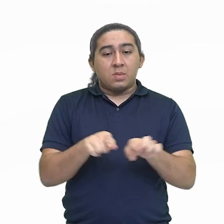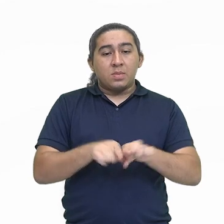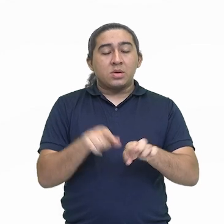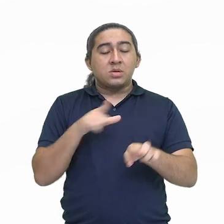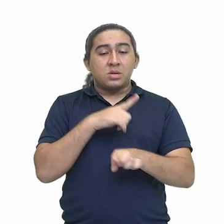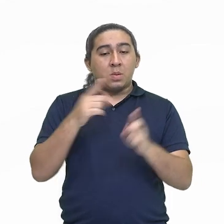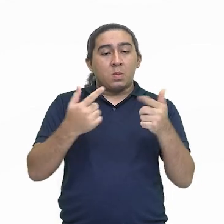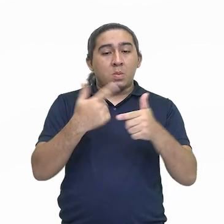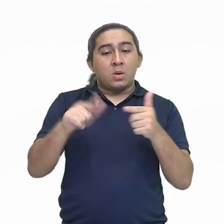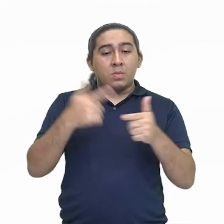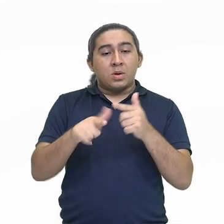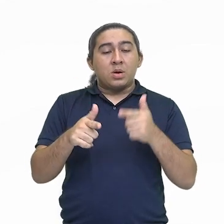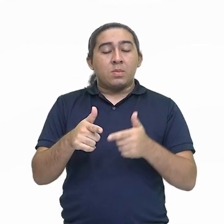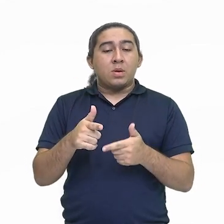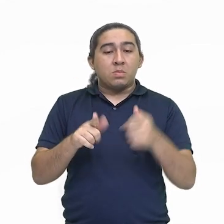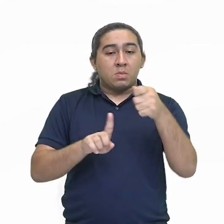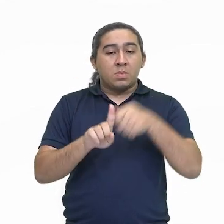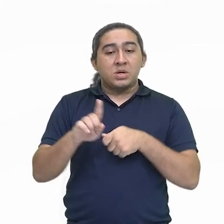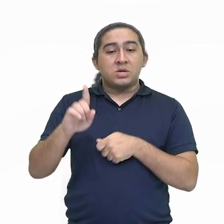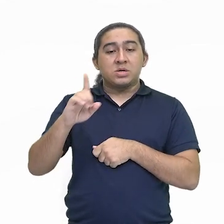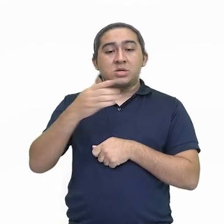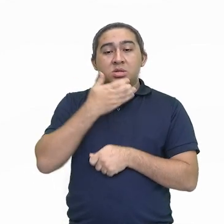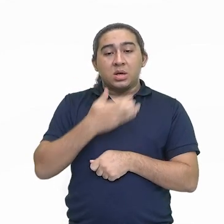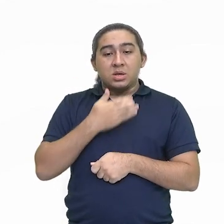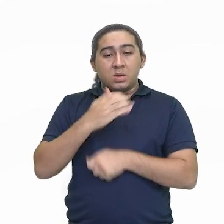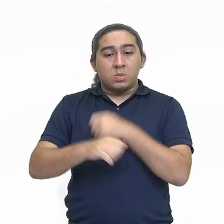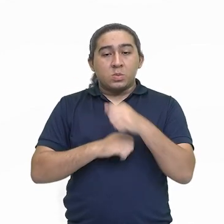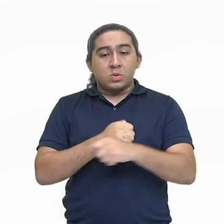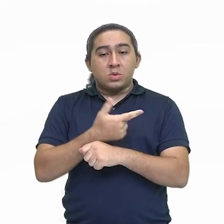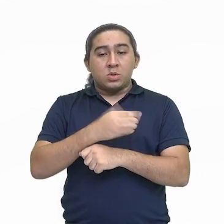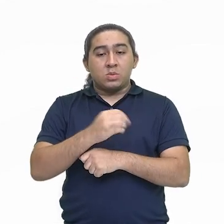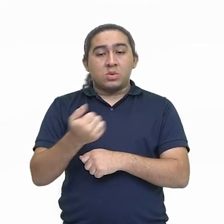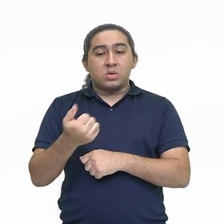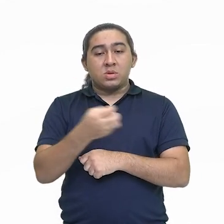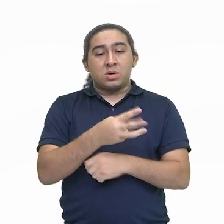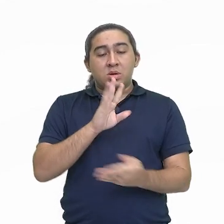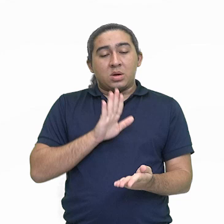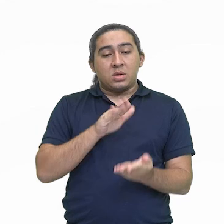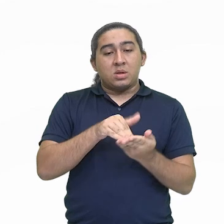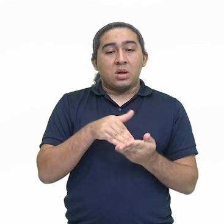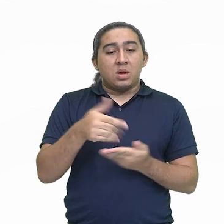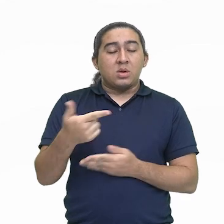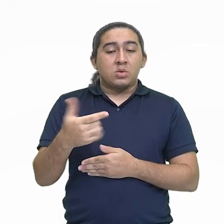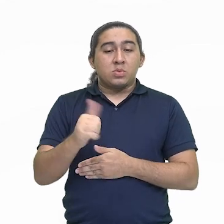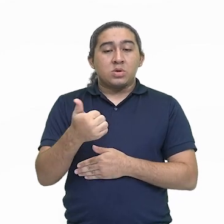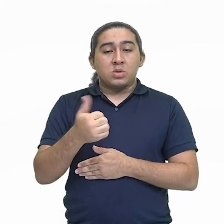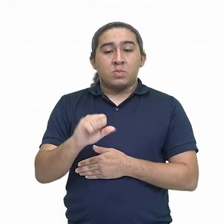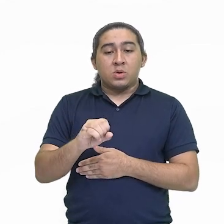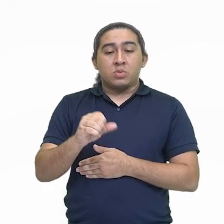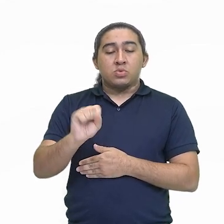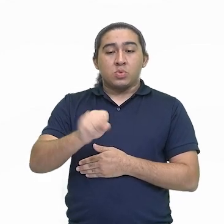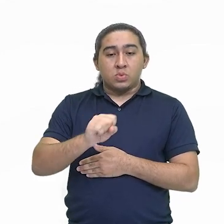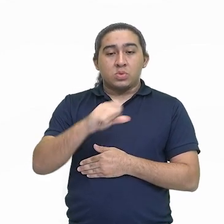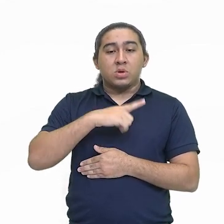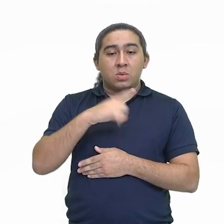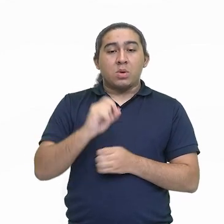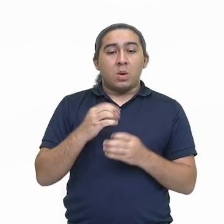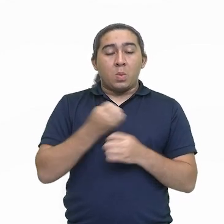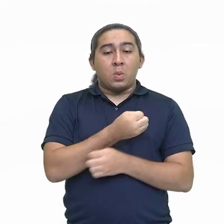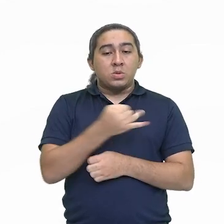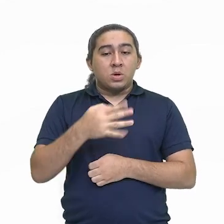de 2013 até setembro de 2018, né, e a gente tem aí o total também de mortos, né, de mais